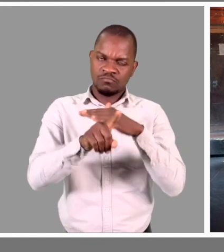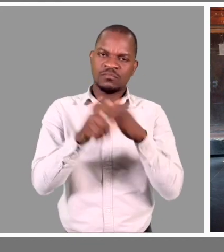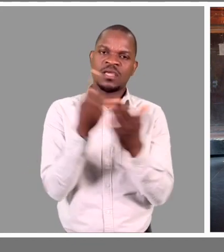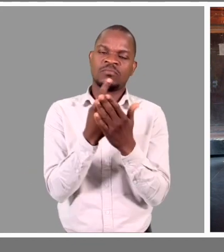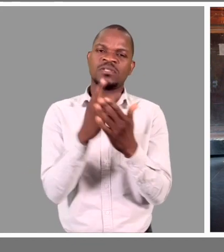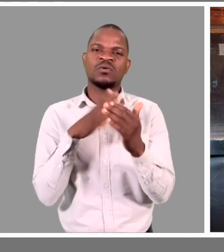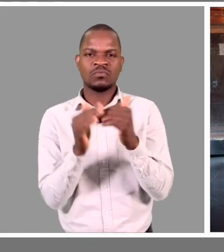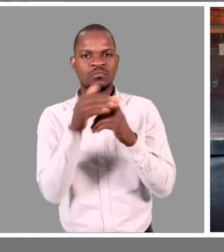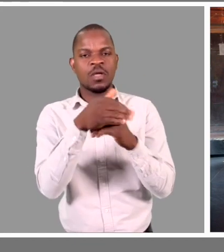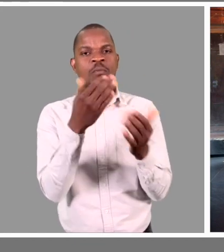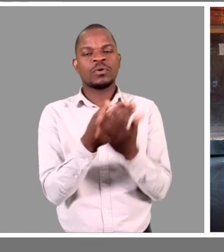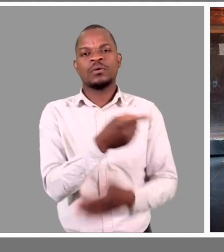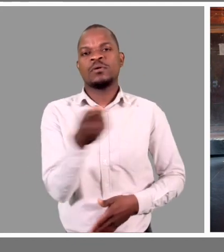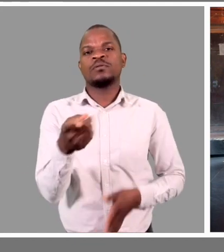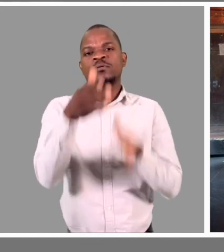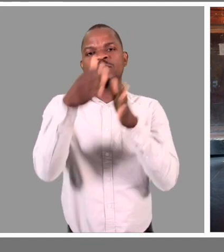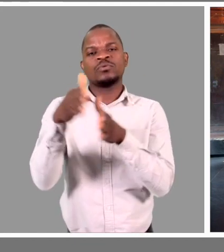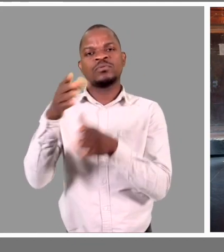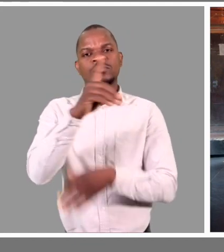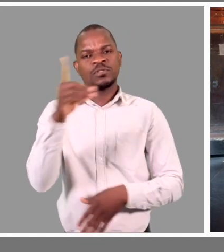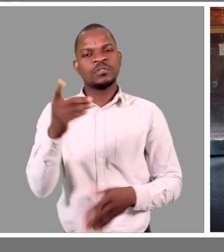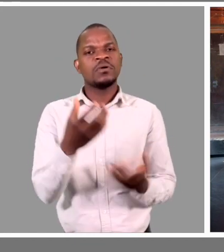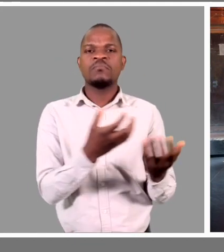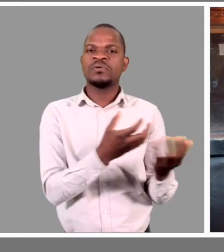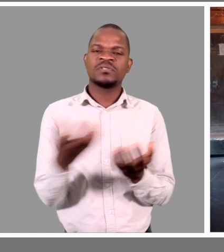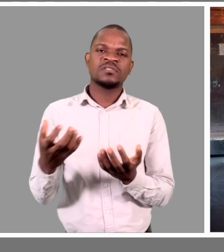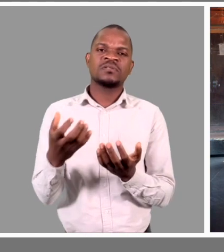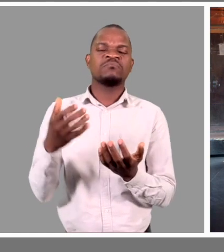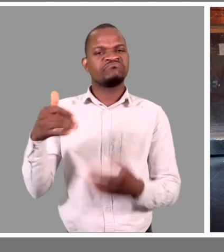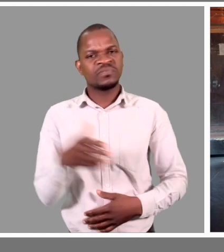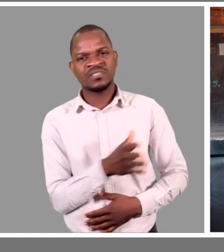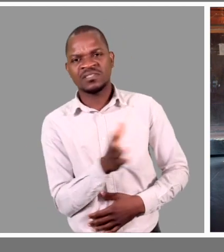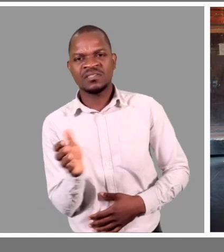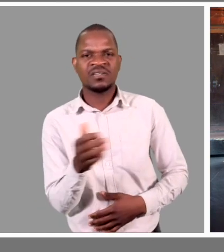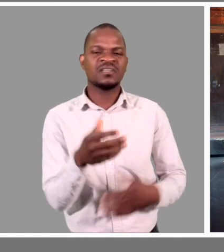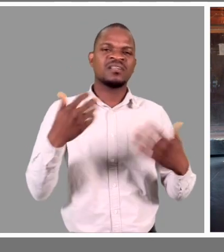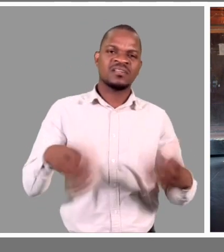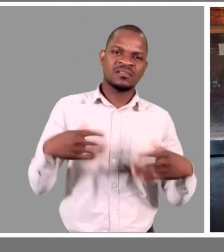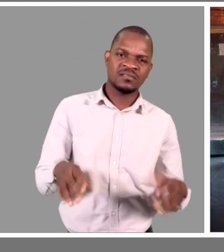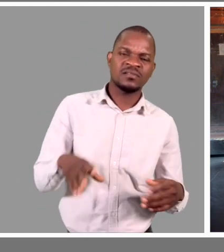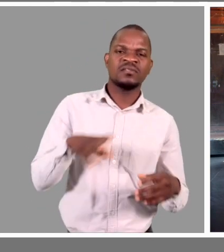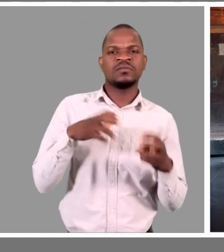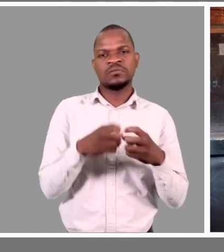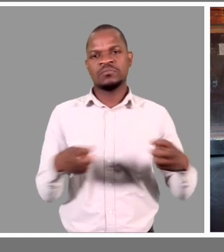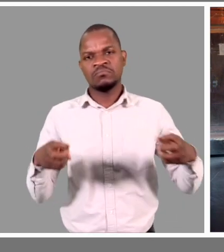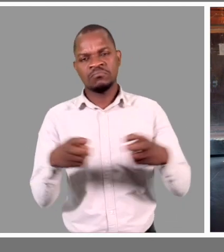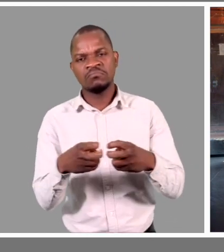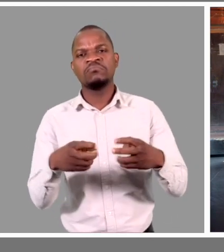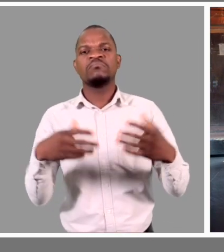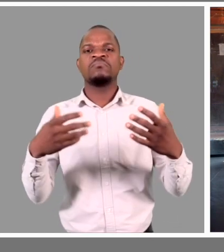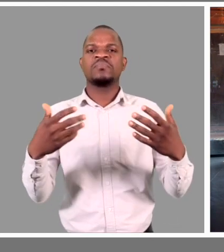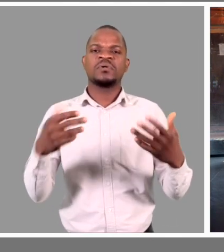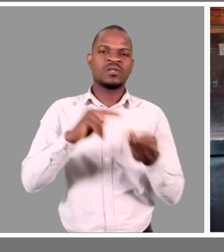porque são pessoas também que precisam de relaxar. Pode não ser só relaxar, também tem seminários,